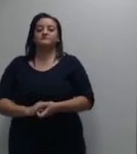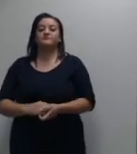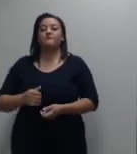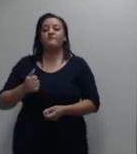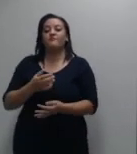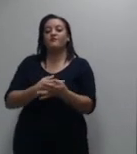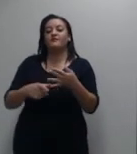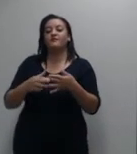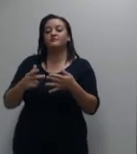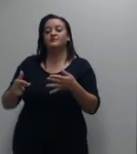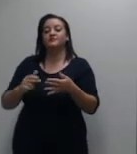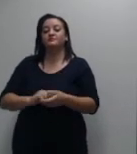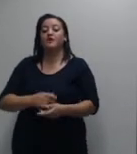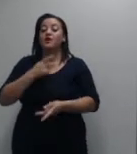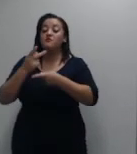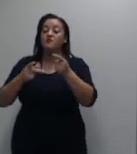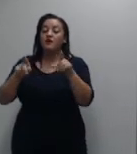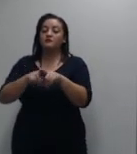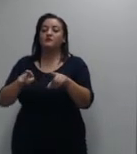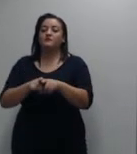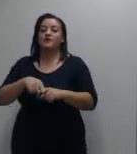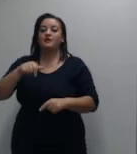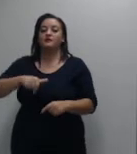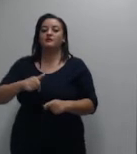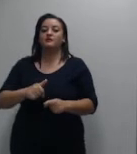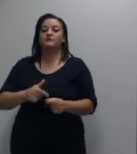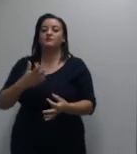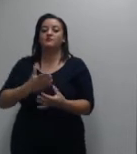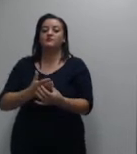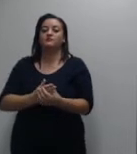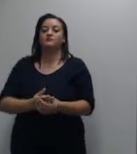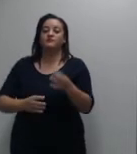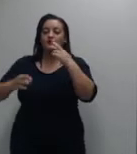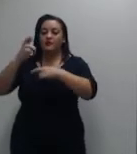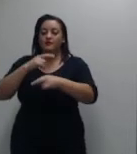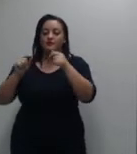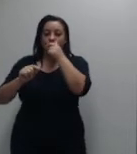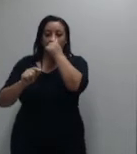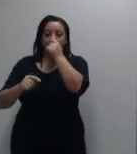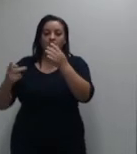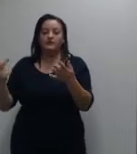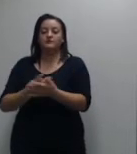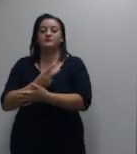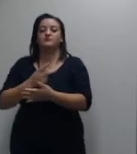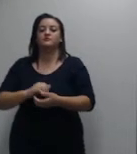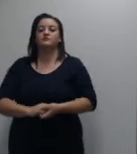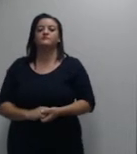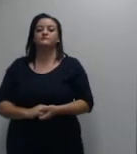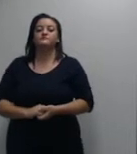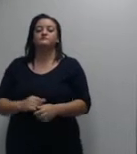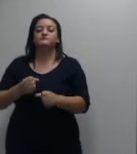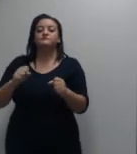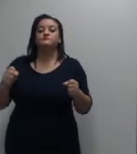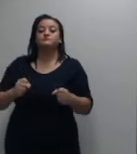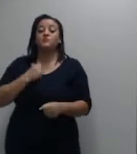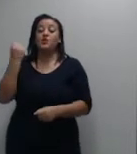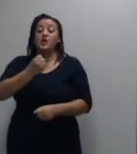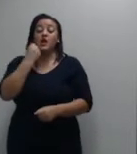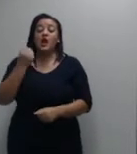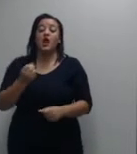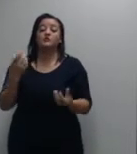grave erro no caso verifica-se a ocorrência de grave lesão